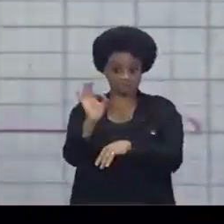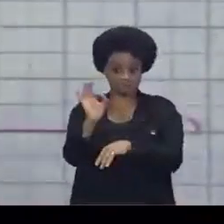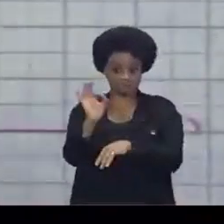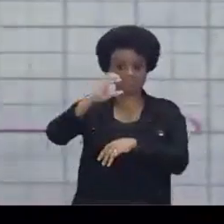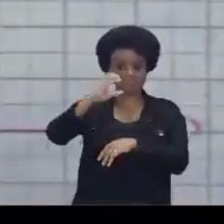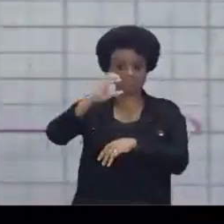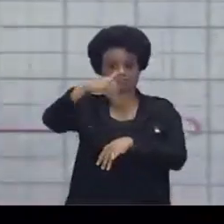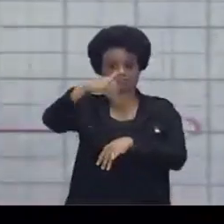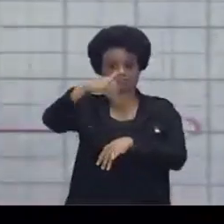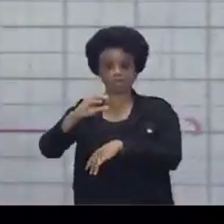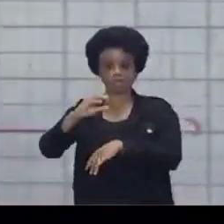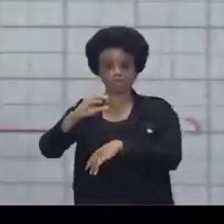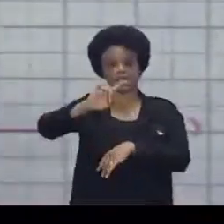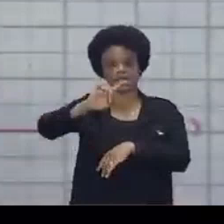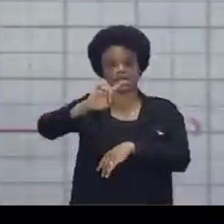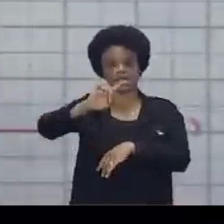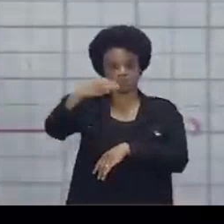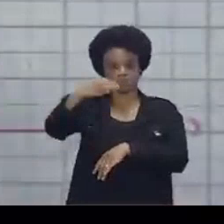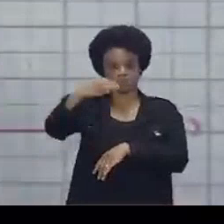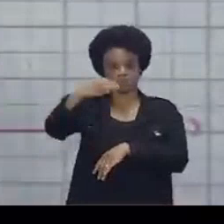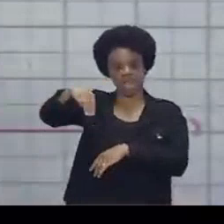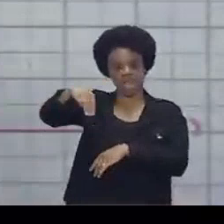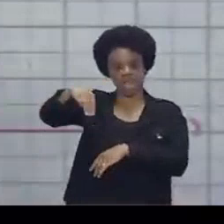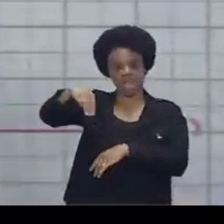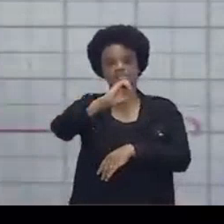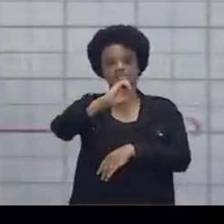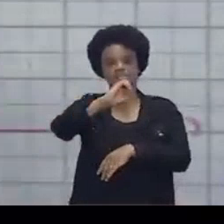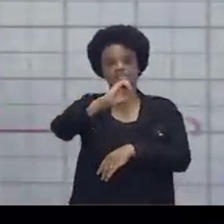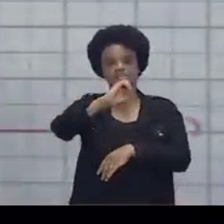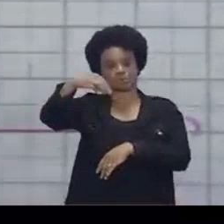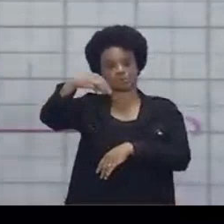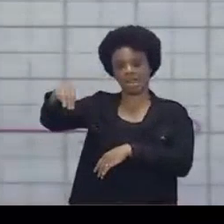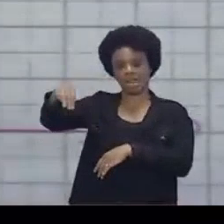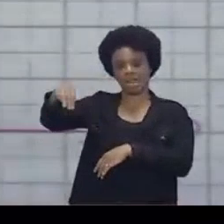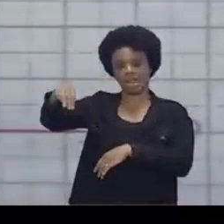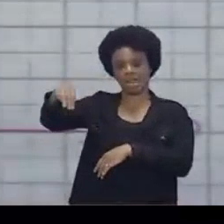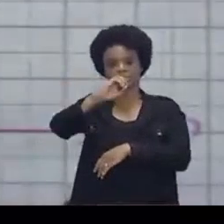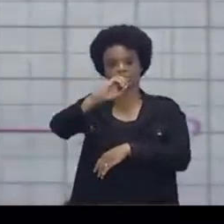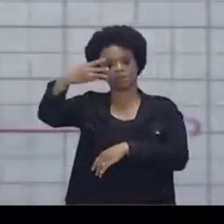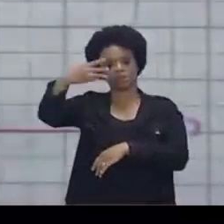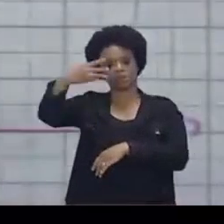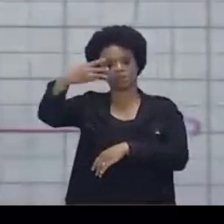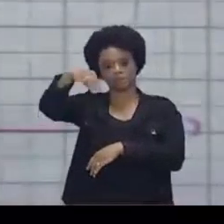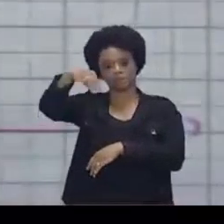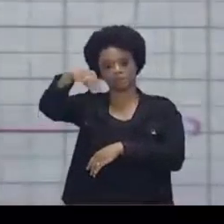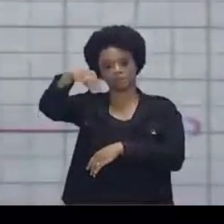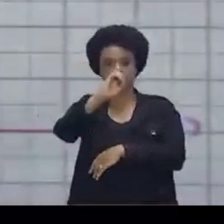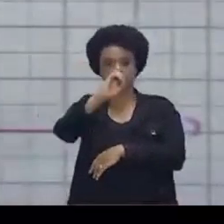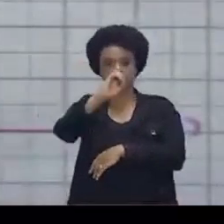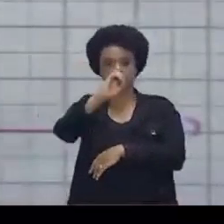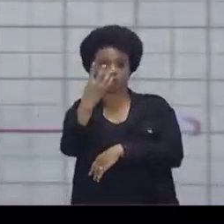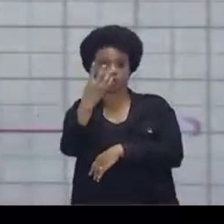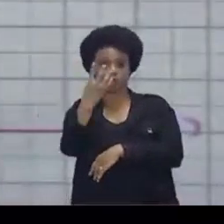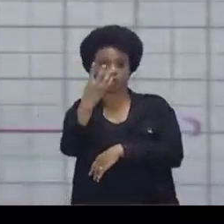0,1 metros, 0,2, 0,3 e 0,4. Fiz o papel milimetrado para ficar tudo mais